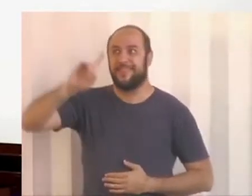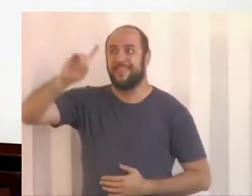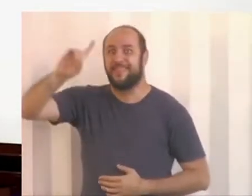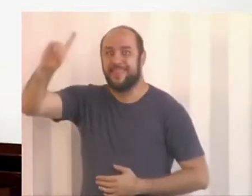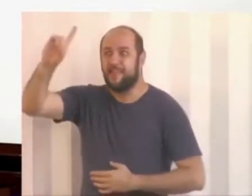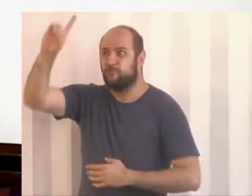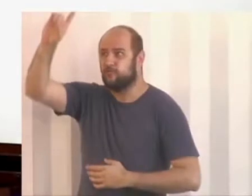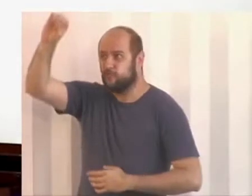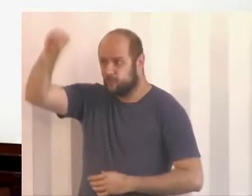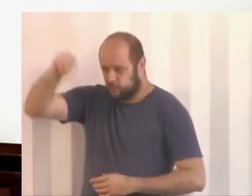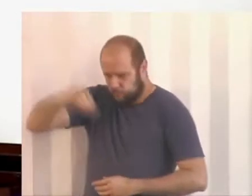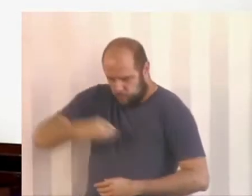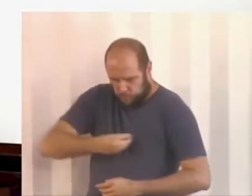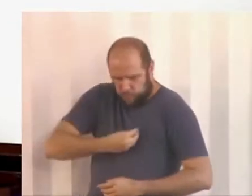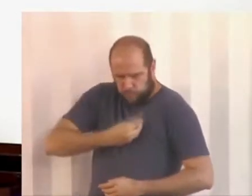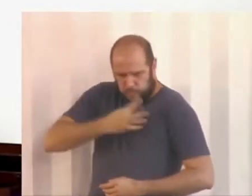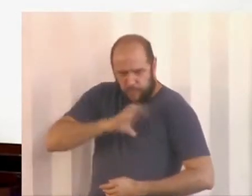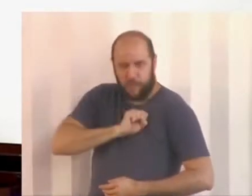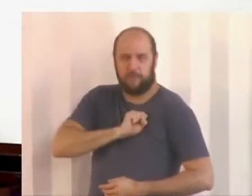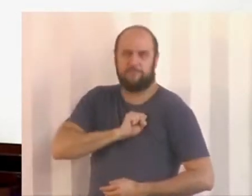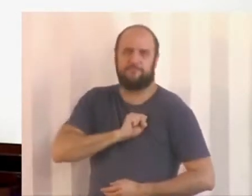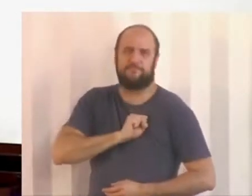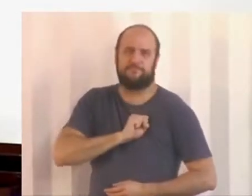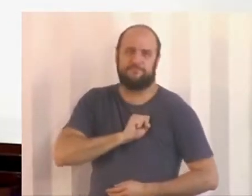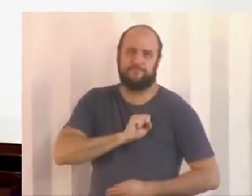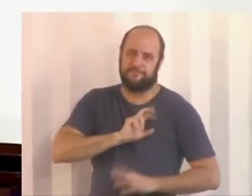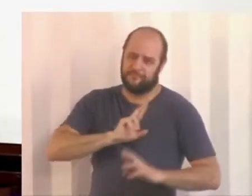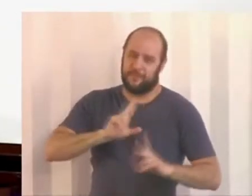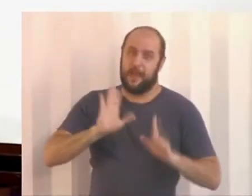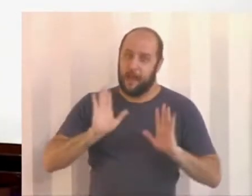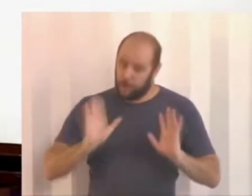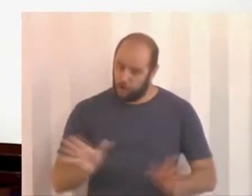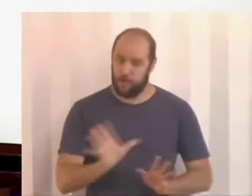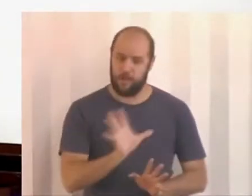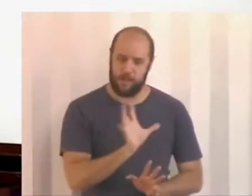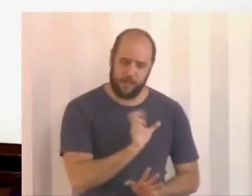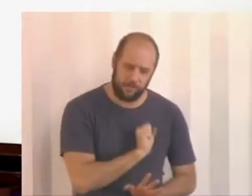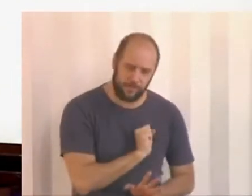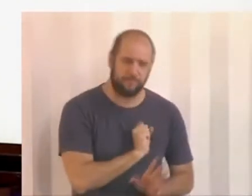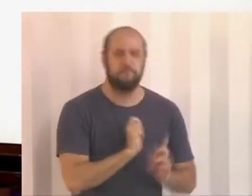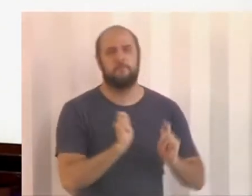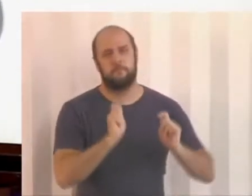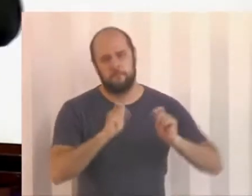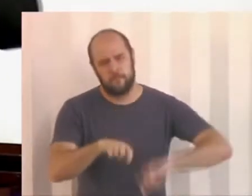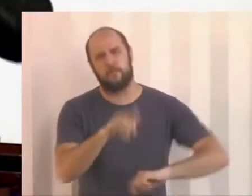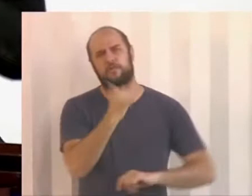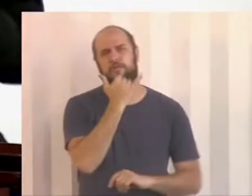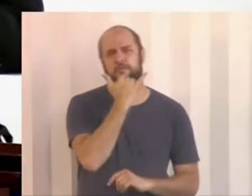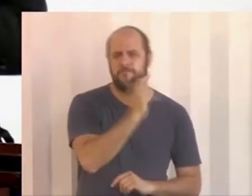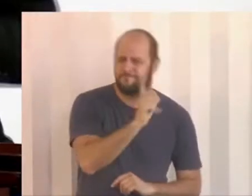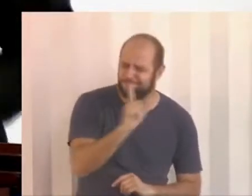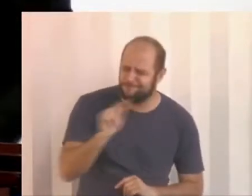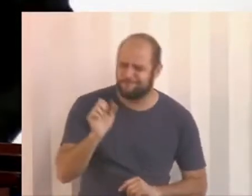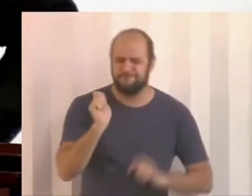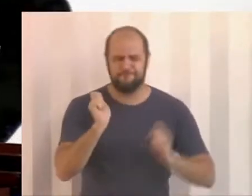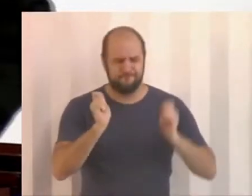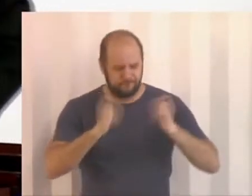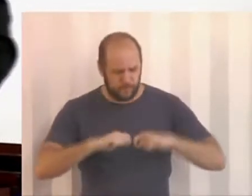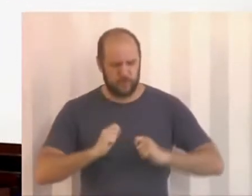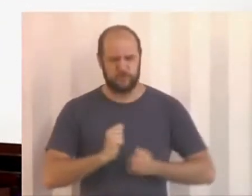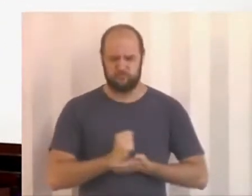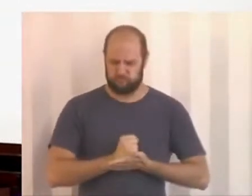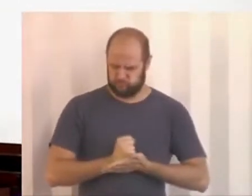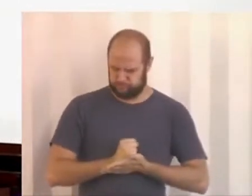Deus, e eu posso amar, e por poder amar, eu posso então perdoar, eu posso ter domínio próprio,